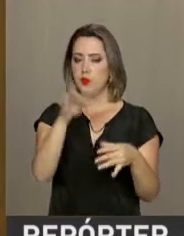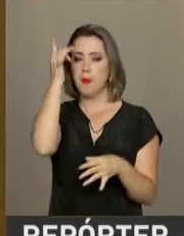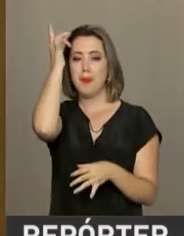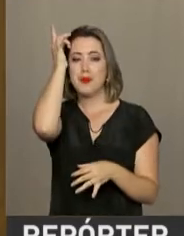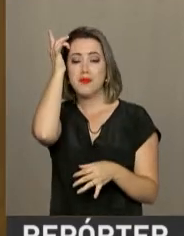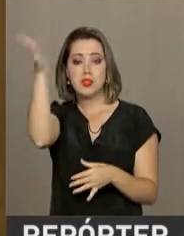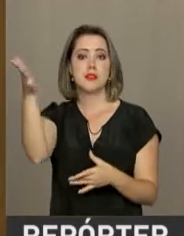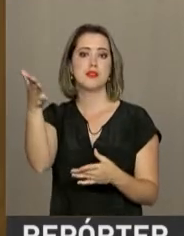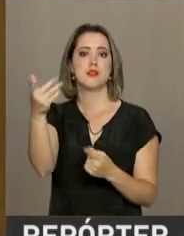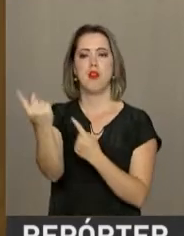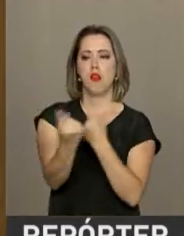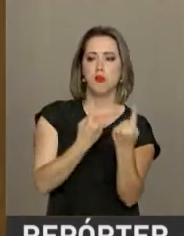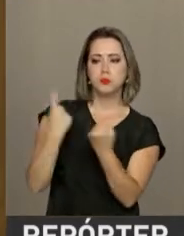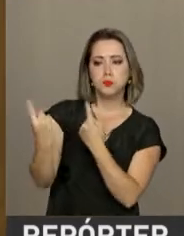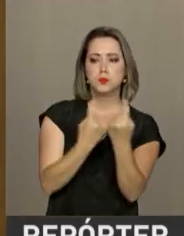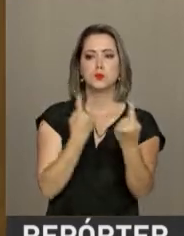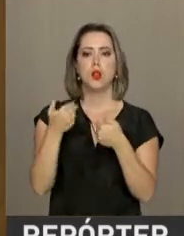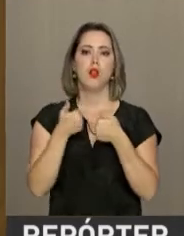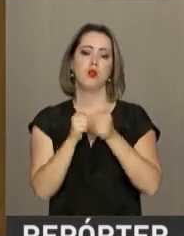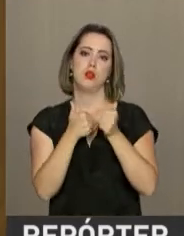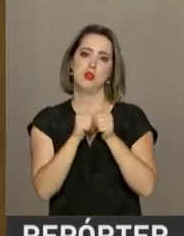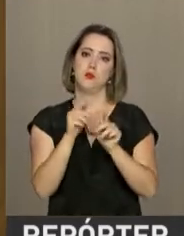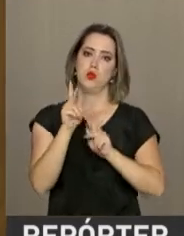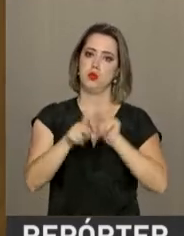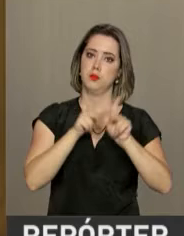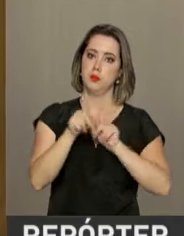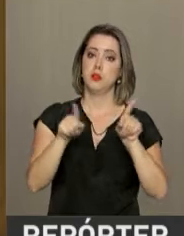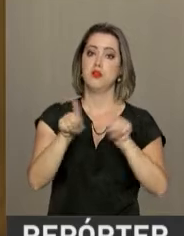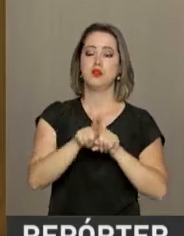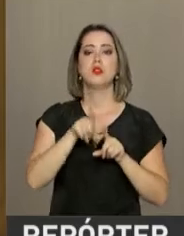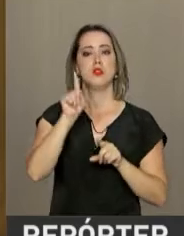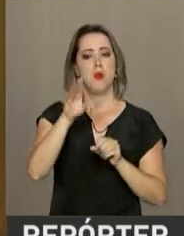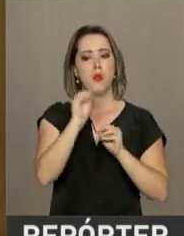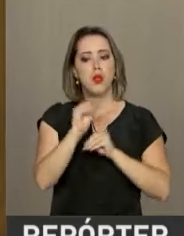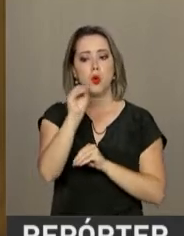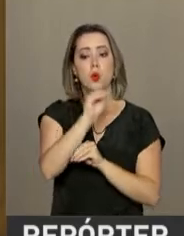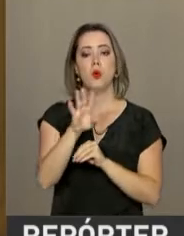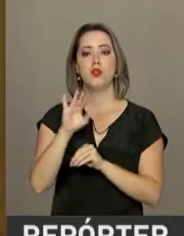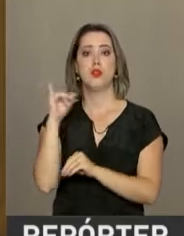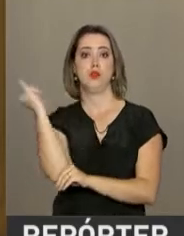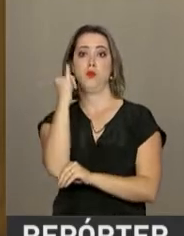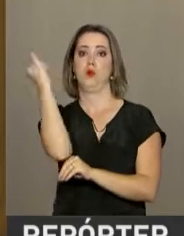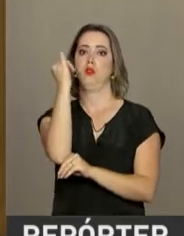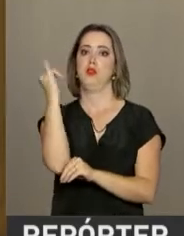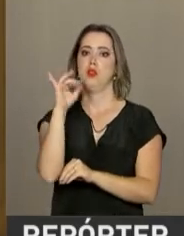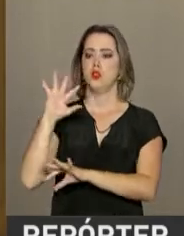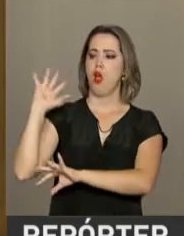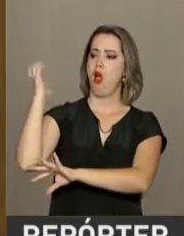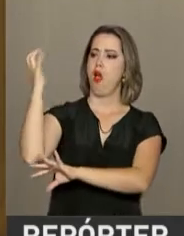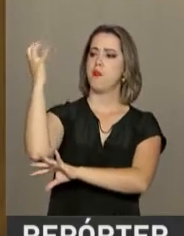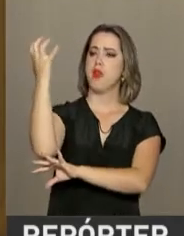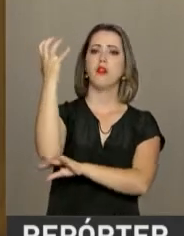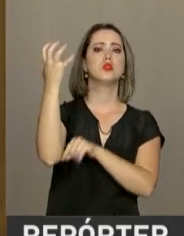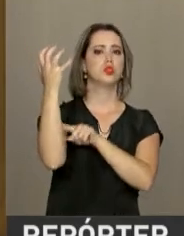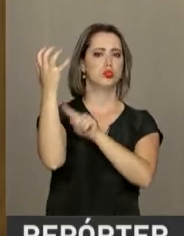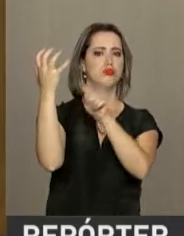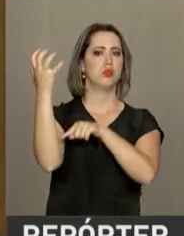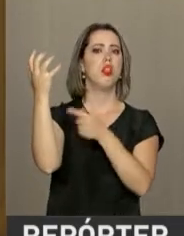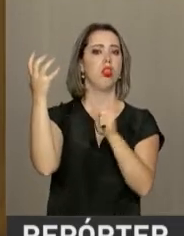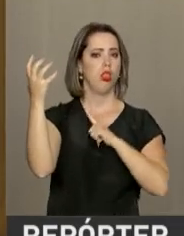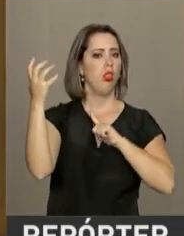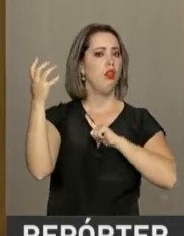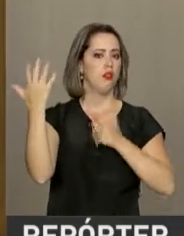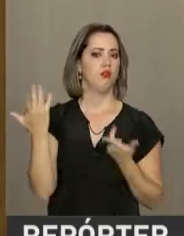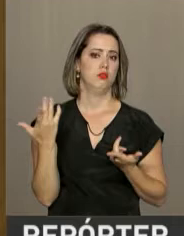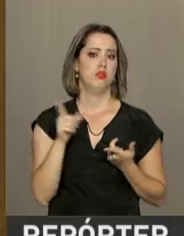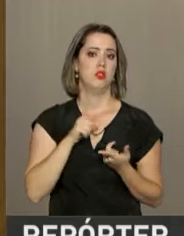facilitar o deslocamento da população e também cuidar de algo fundamental, o paisagismo, a interação com o meio ambiente, o